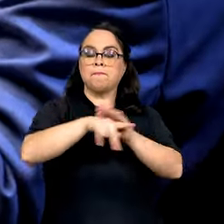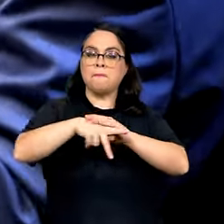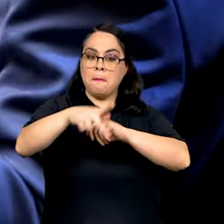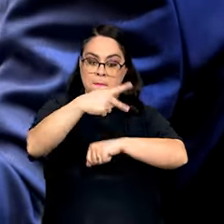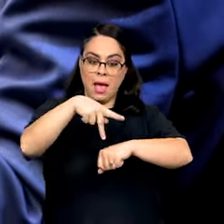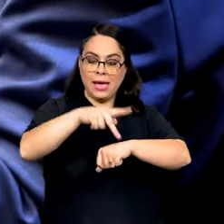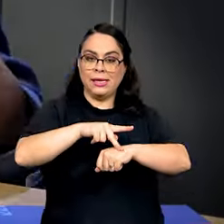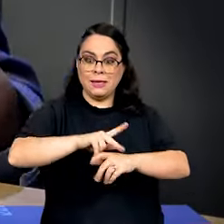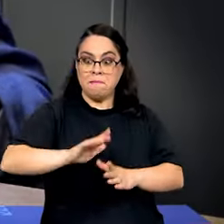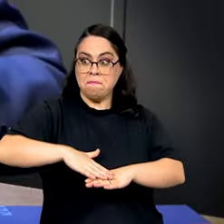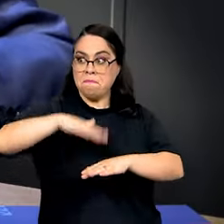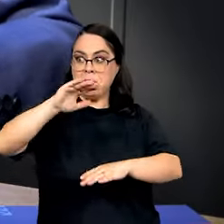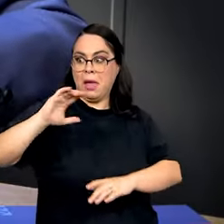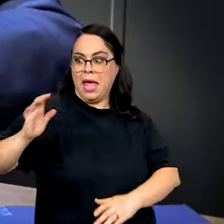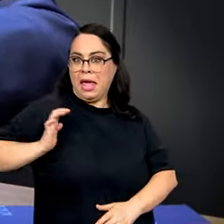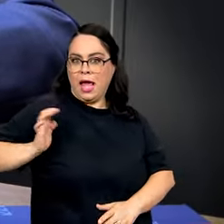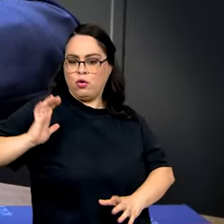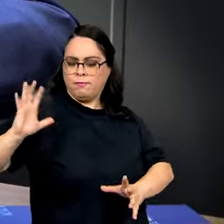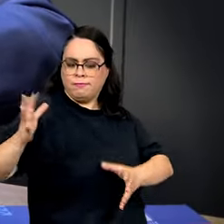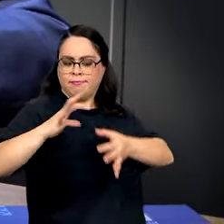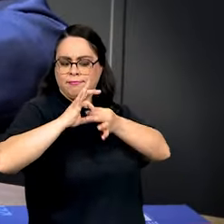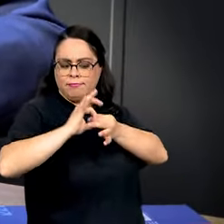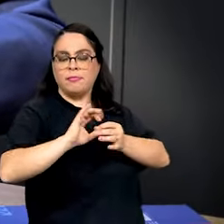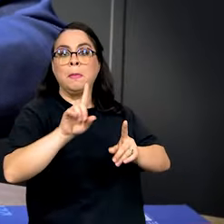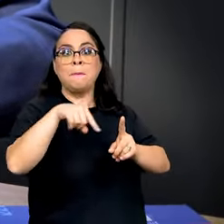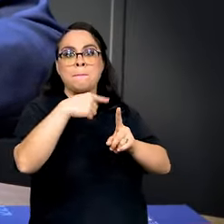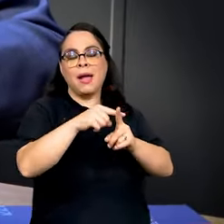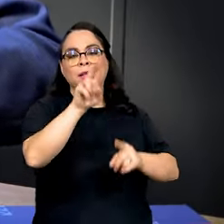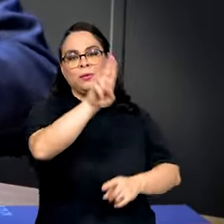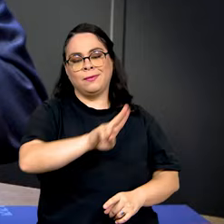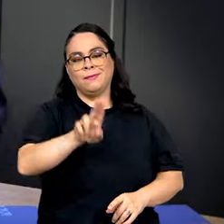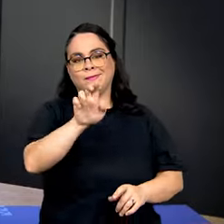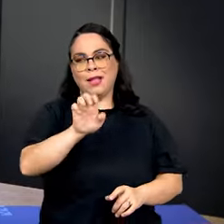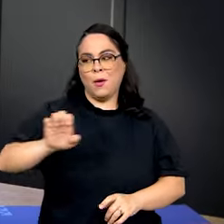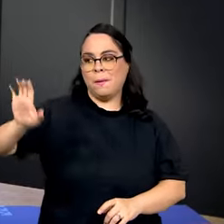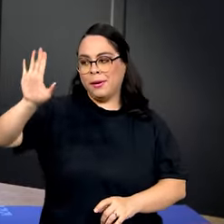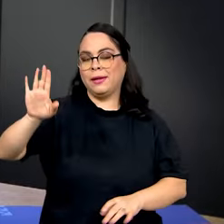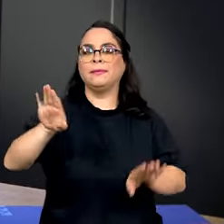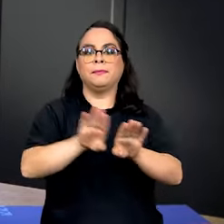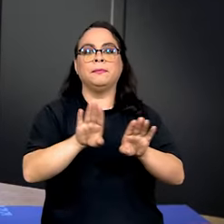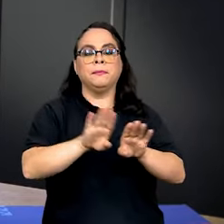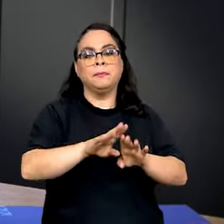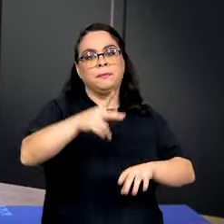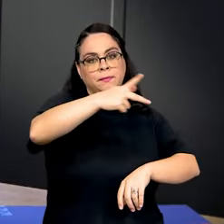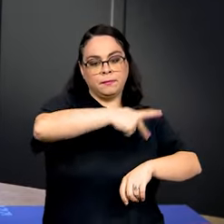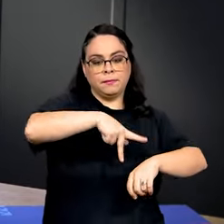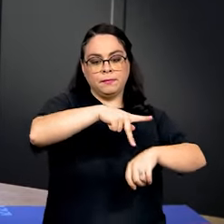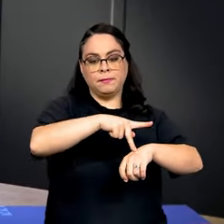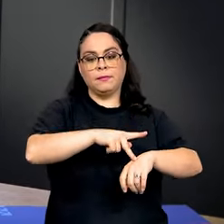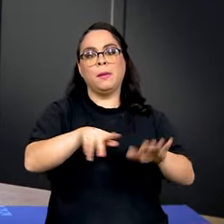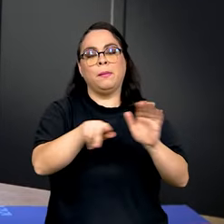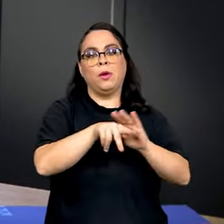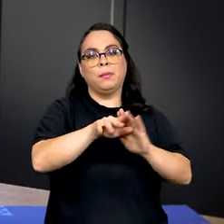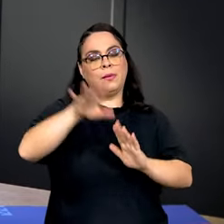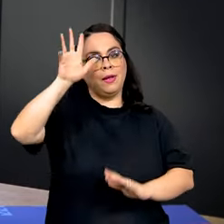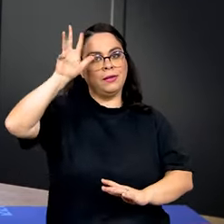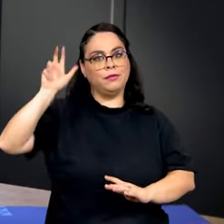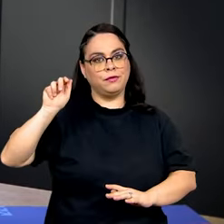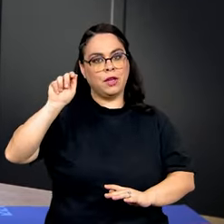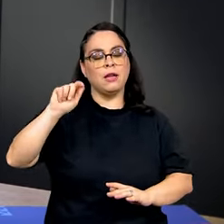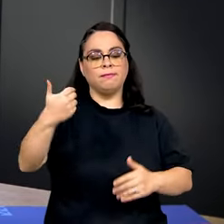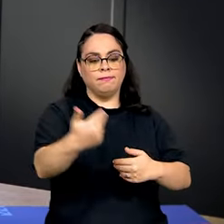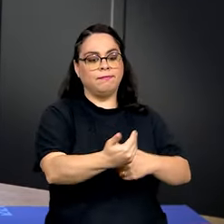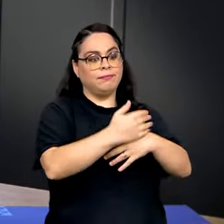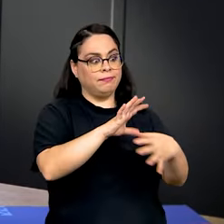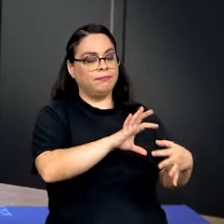disse mais ricos do mundo mais a união europeia mais a os países da África